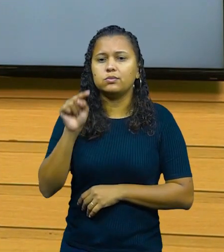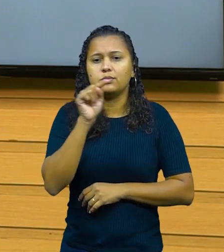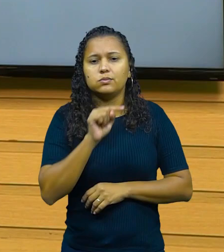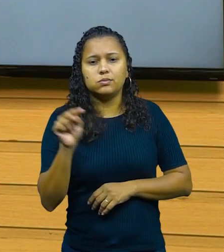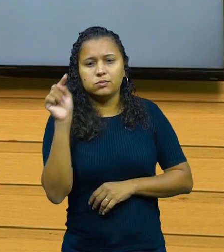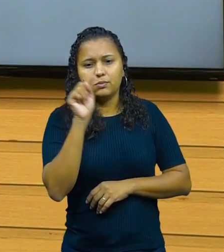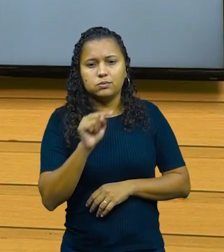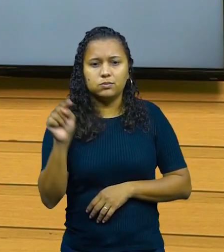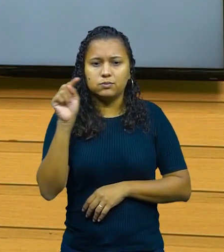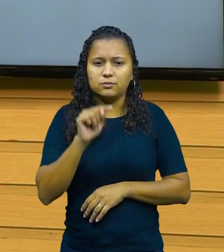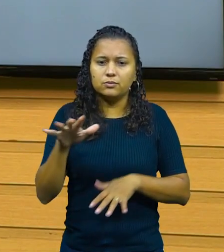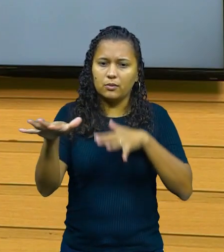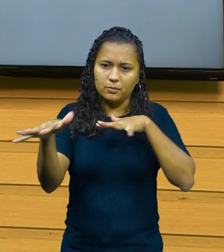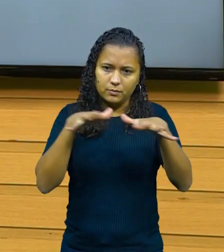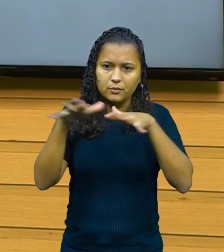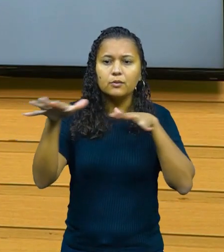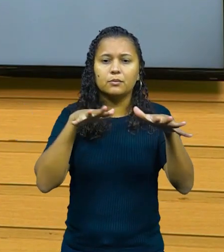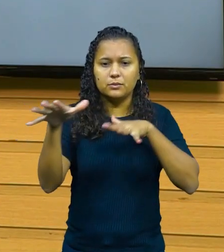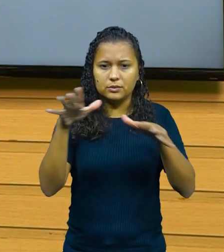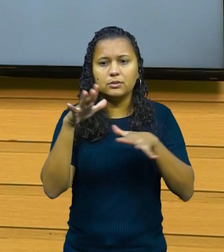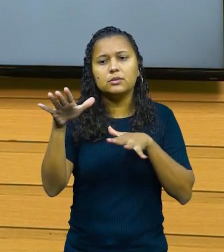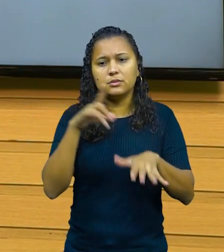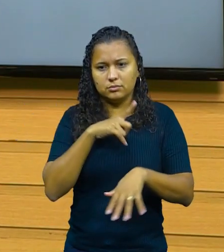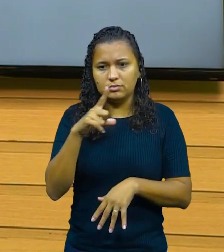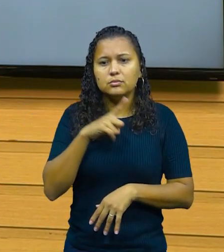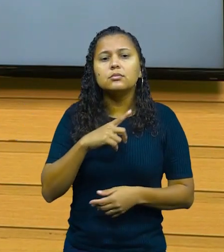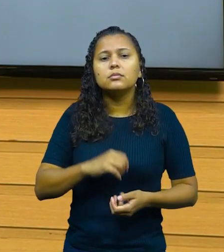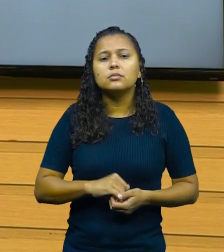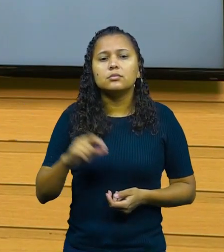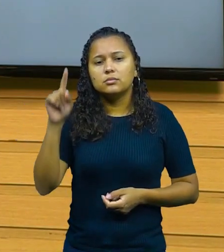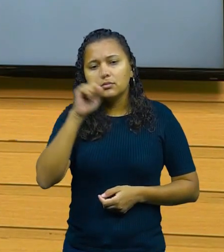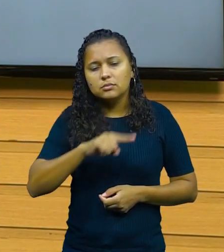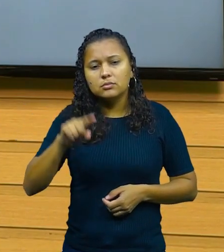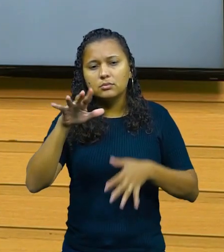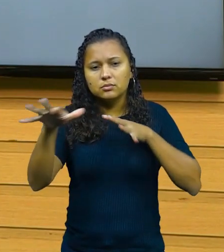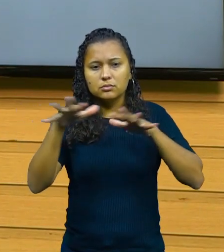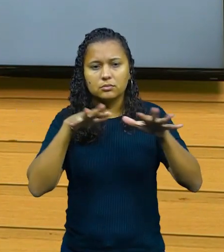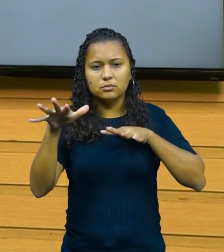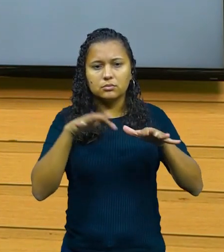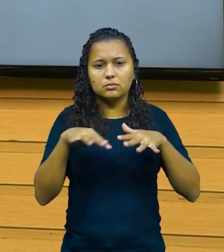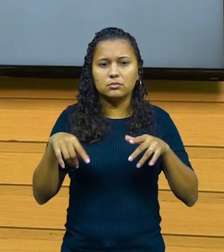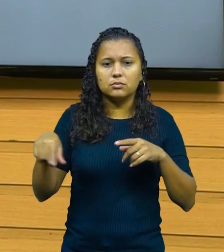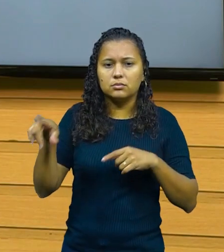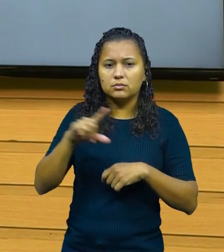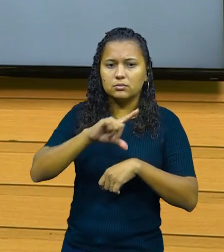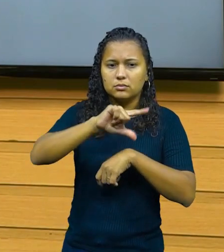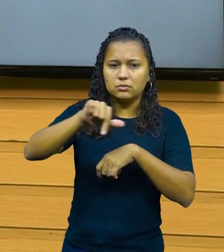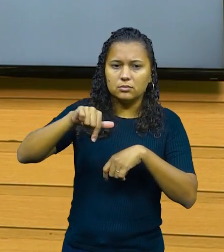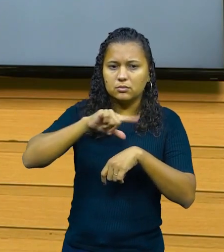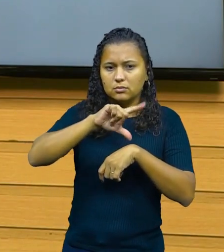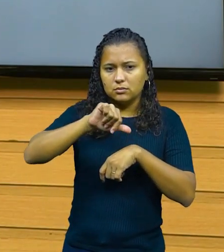essa espiral aqui vai se movimentar até a extremidade. E esse movimento ele acaba